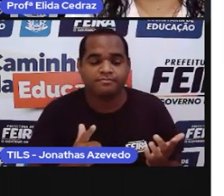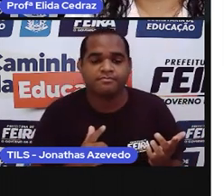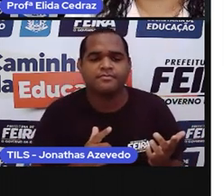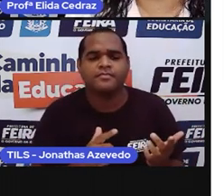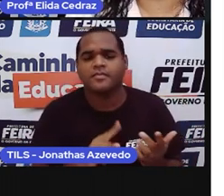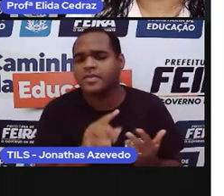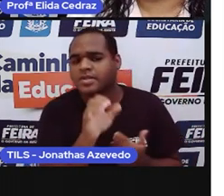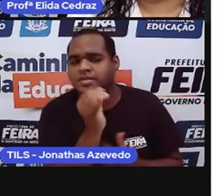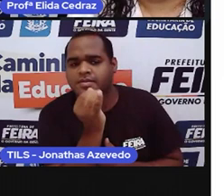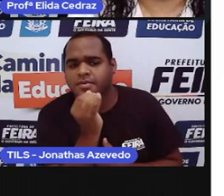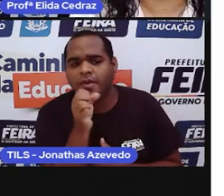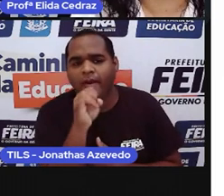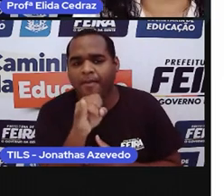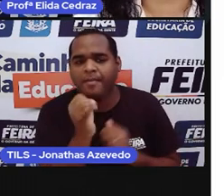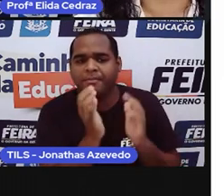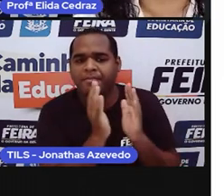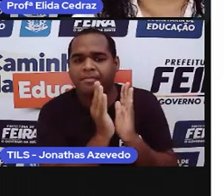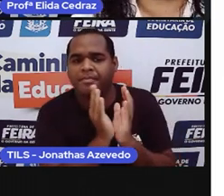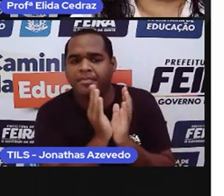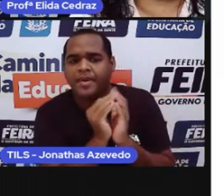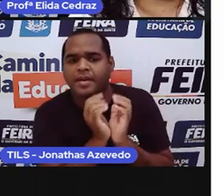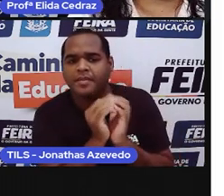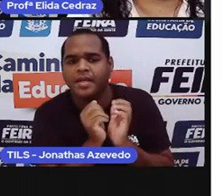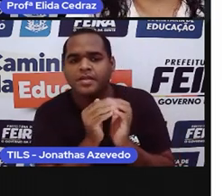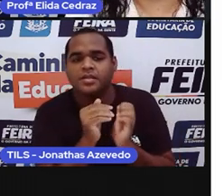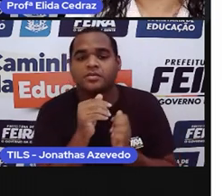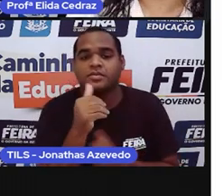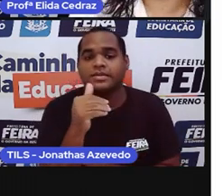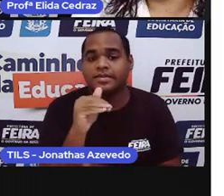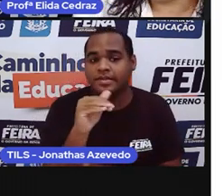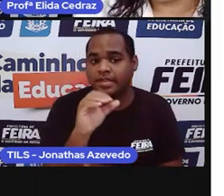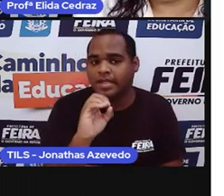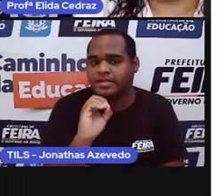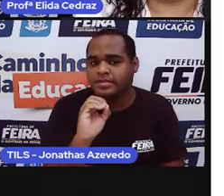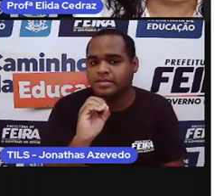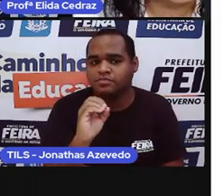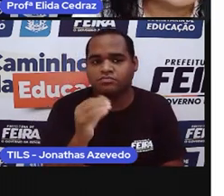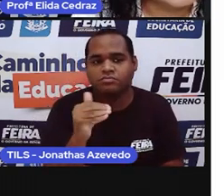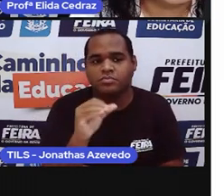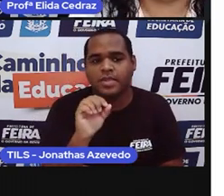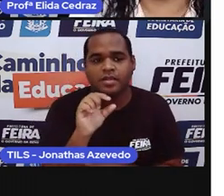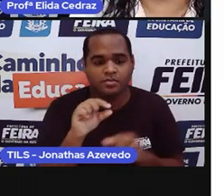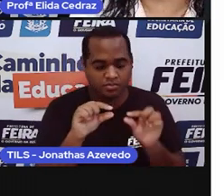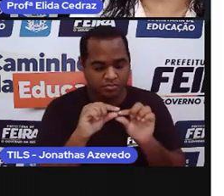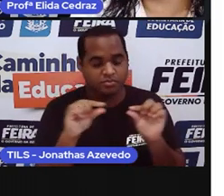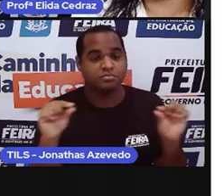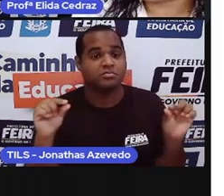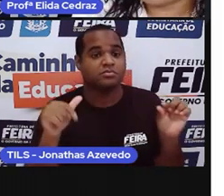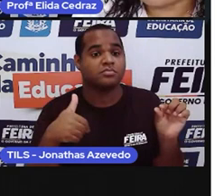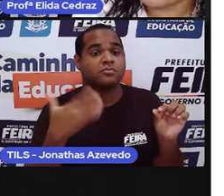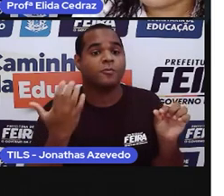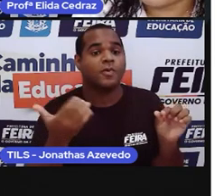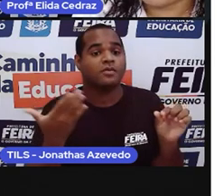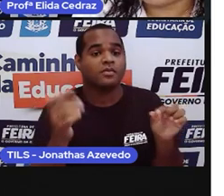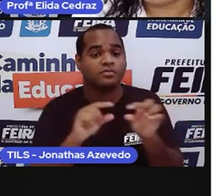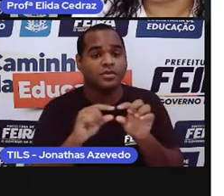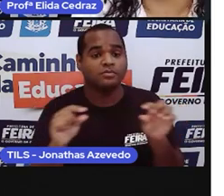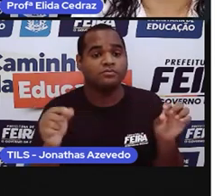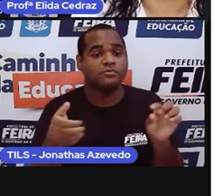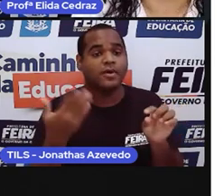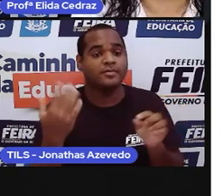para você ler o verso 10, qual é a linha que você vai